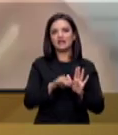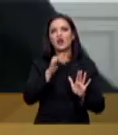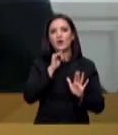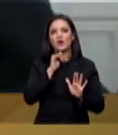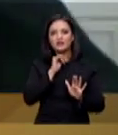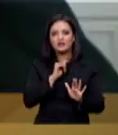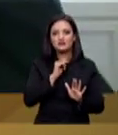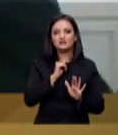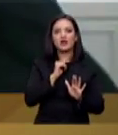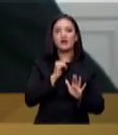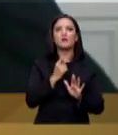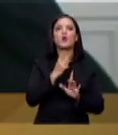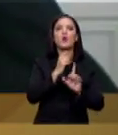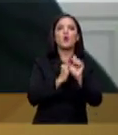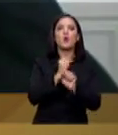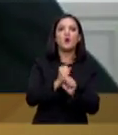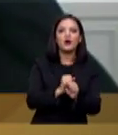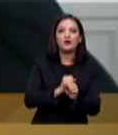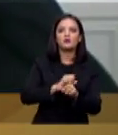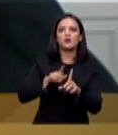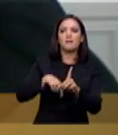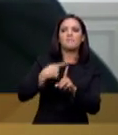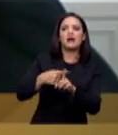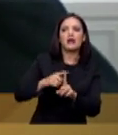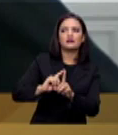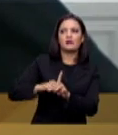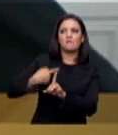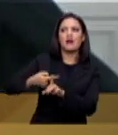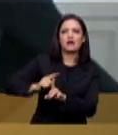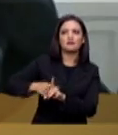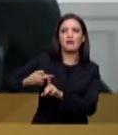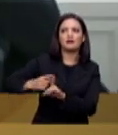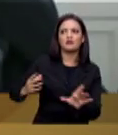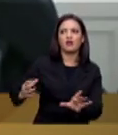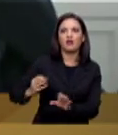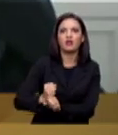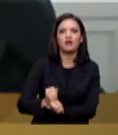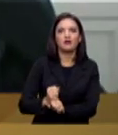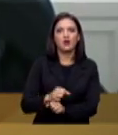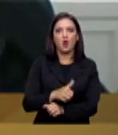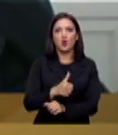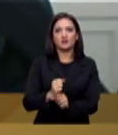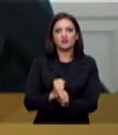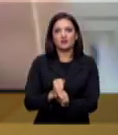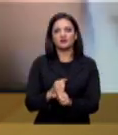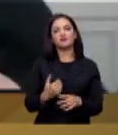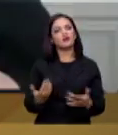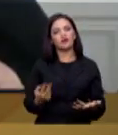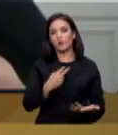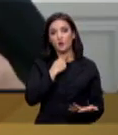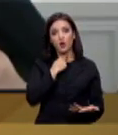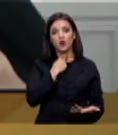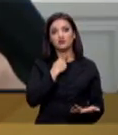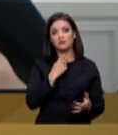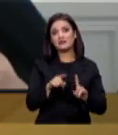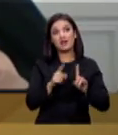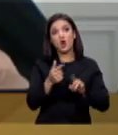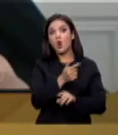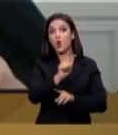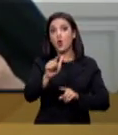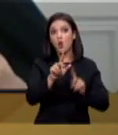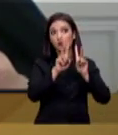12, aí é tudo improbidade administrativa. Mas o que a lei diz aqui é,